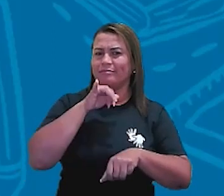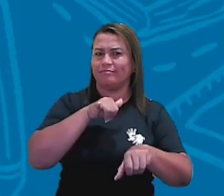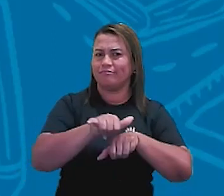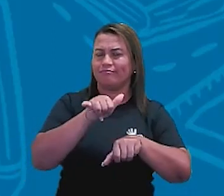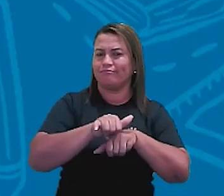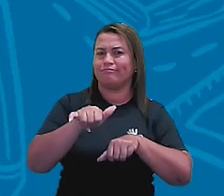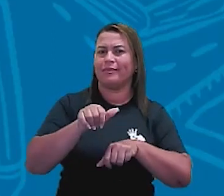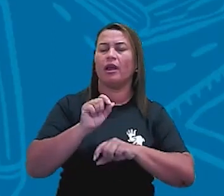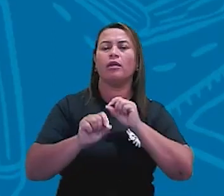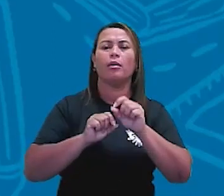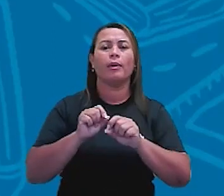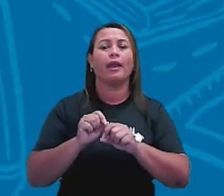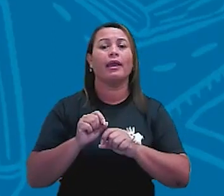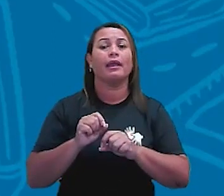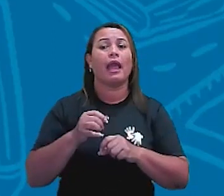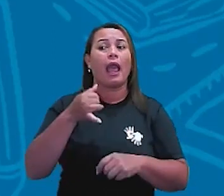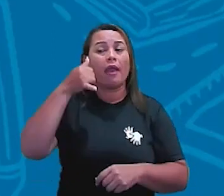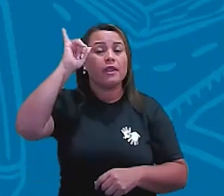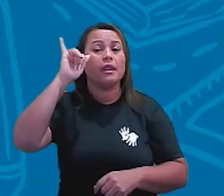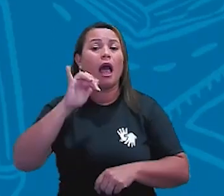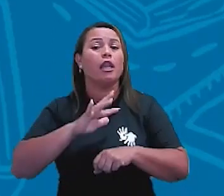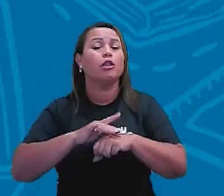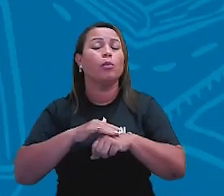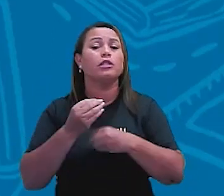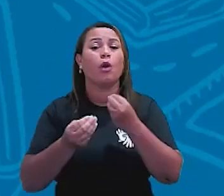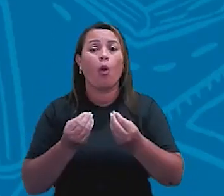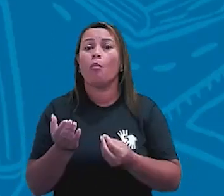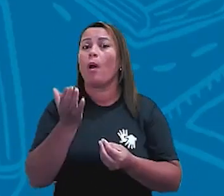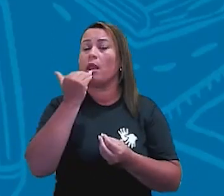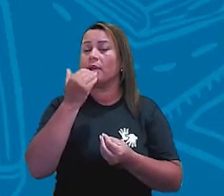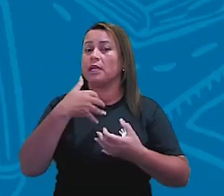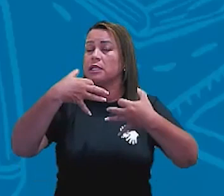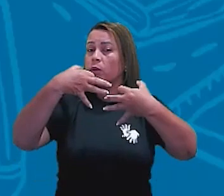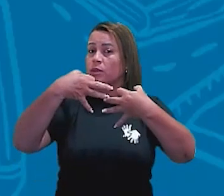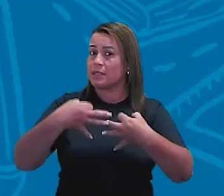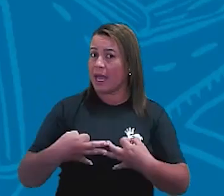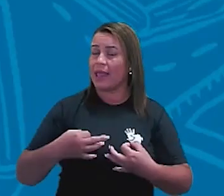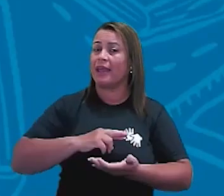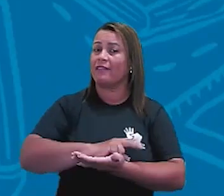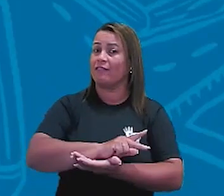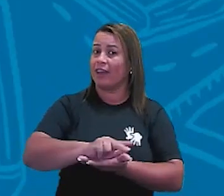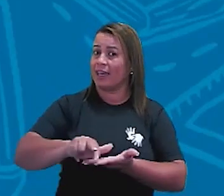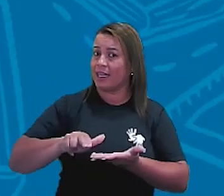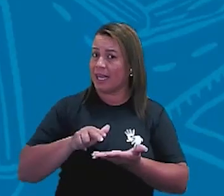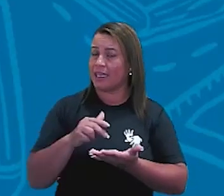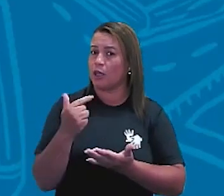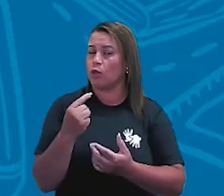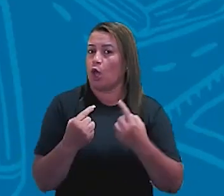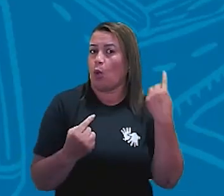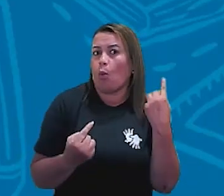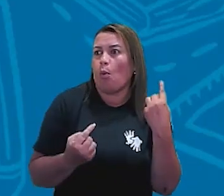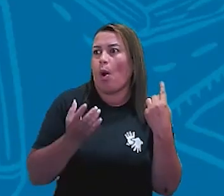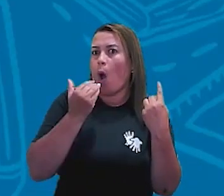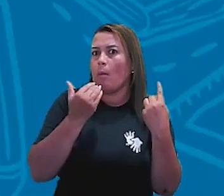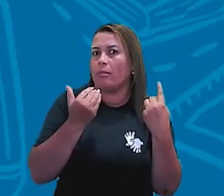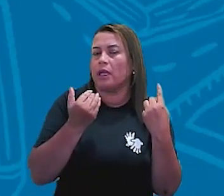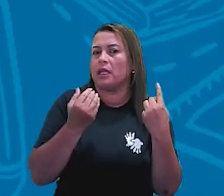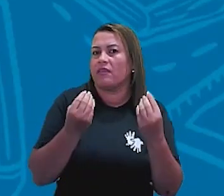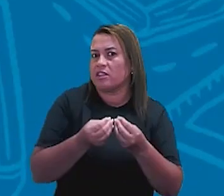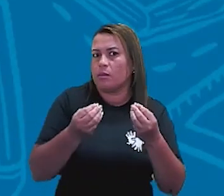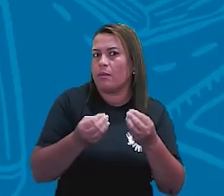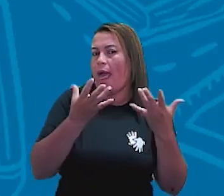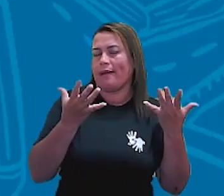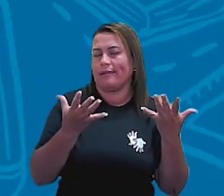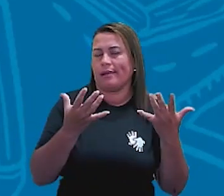essa prevenção das doenças, né, é através de uma alimentação adequada, uma alimentação variada. Então, não existe um alimento que vai fazer um